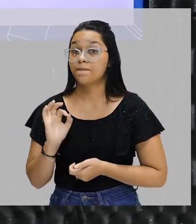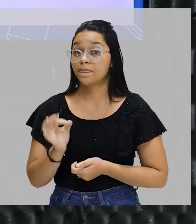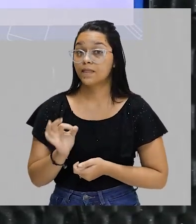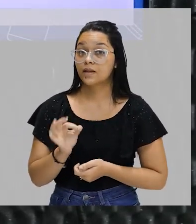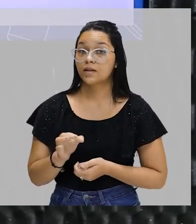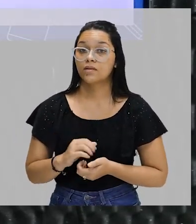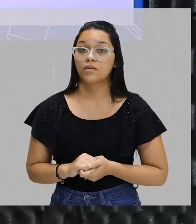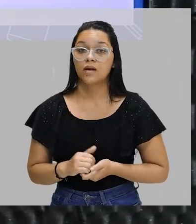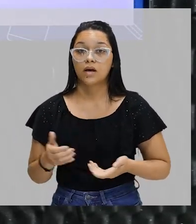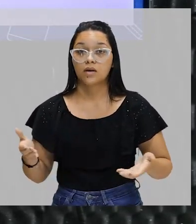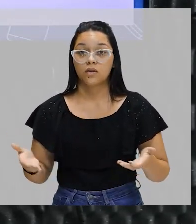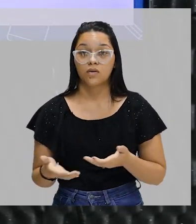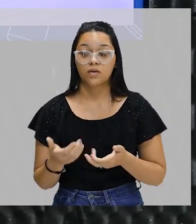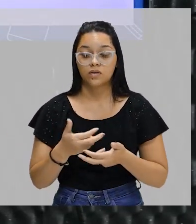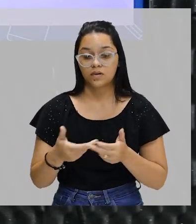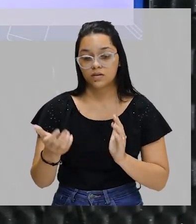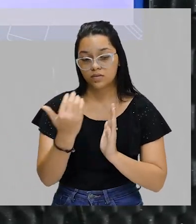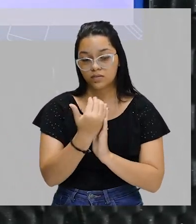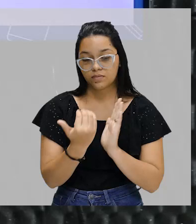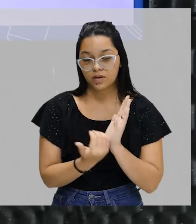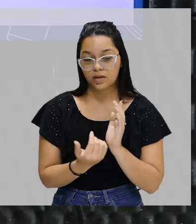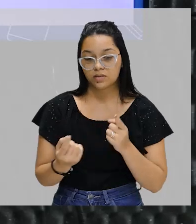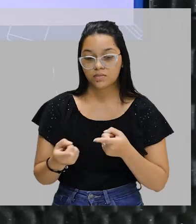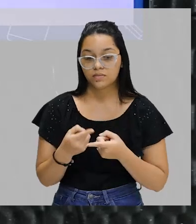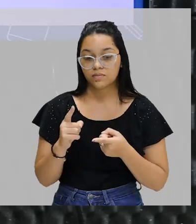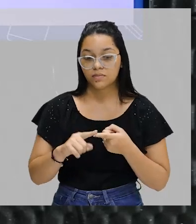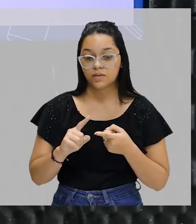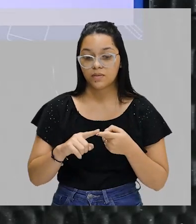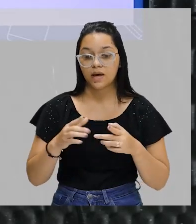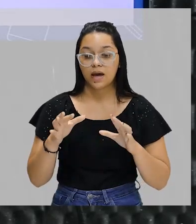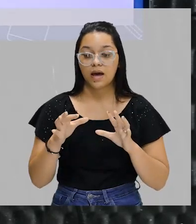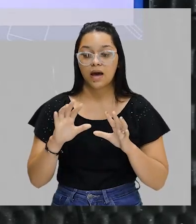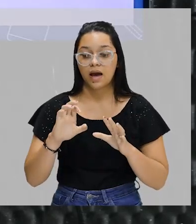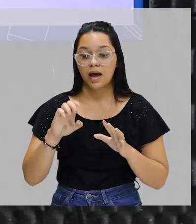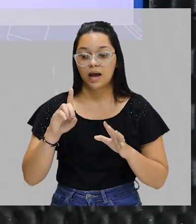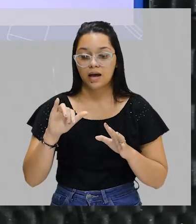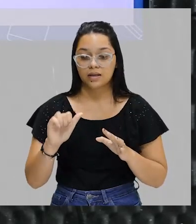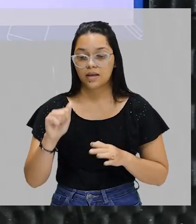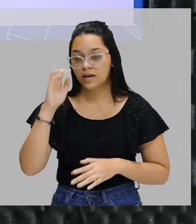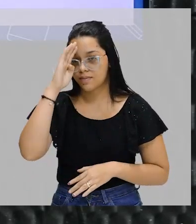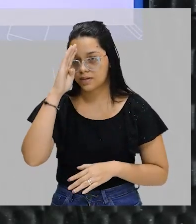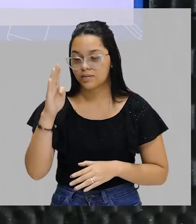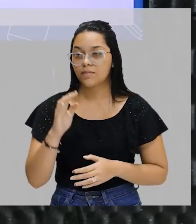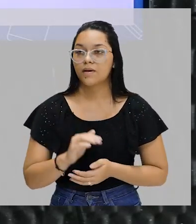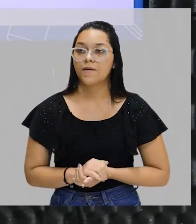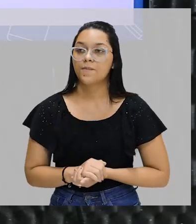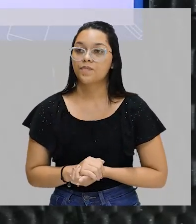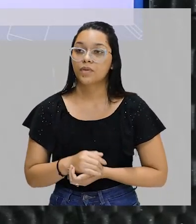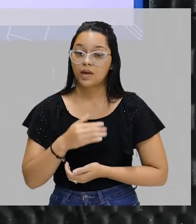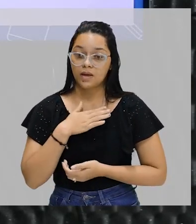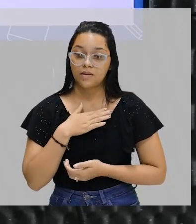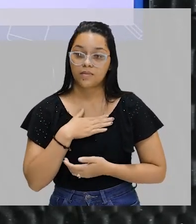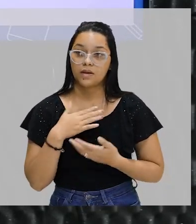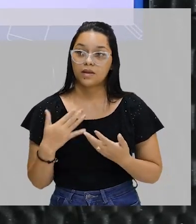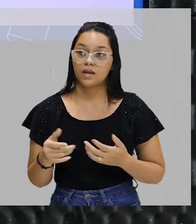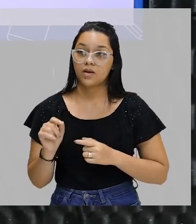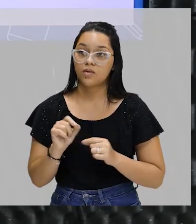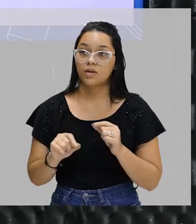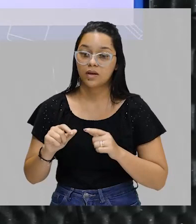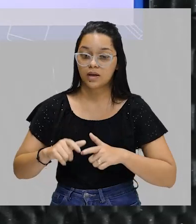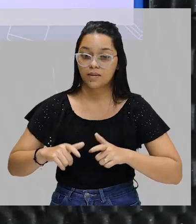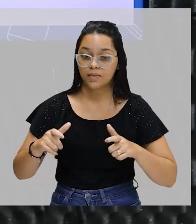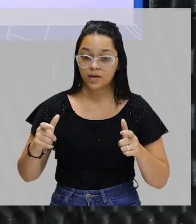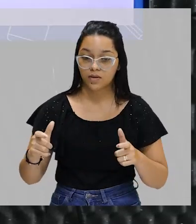beleza? Vamos aos passos. Primeiro, determinar a cadeia principal. Então, a minha cadeia principal, que é a